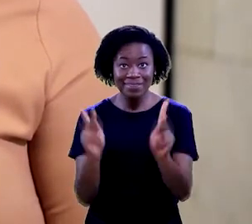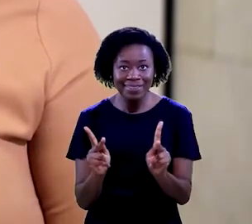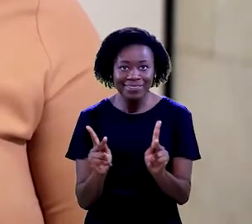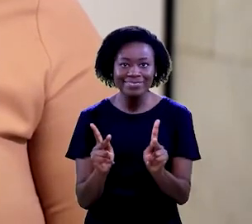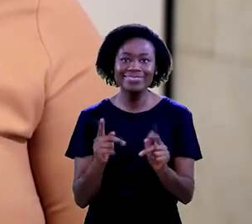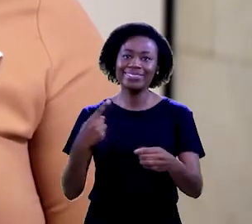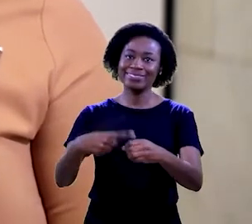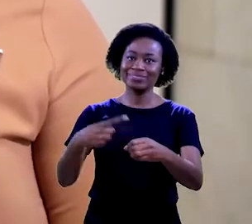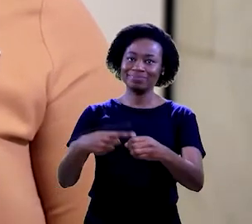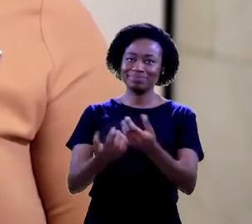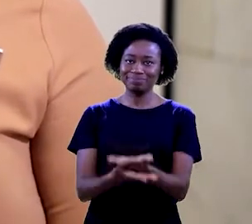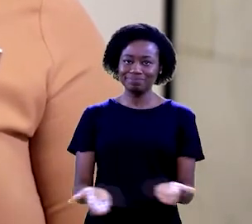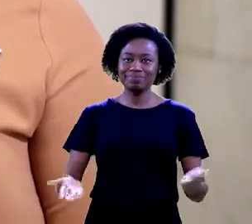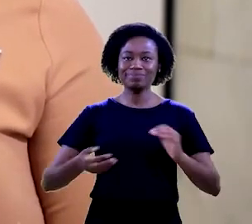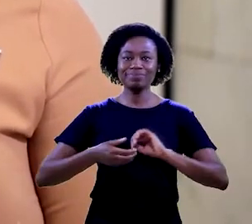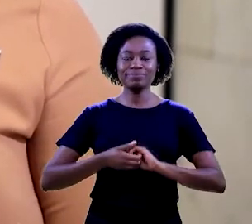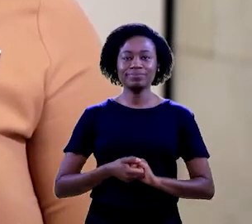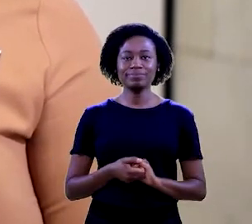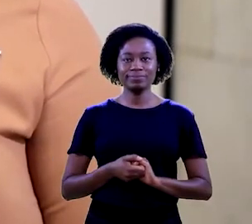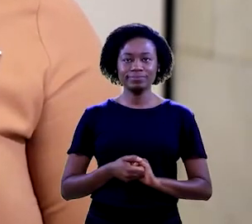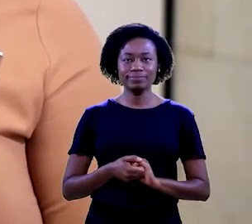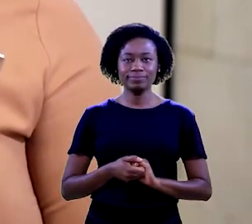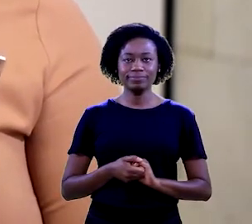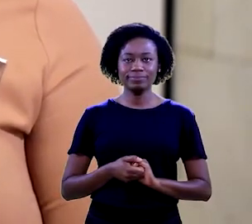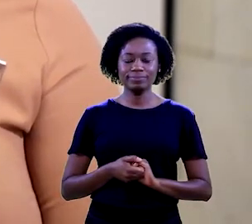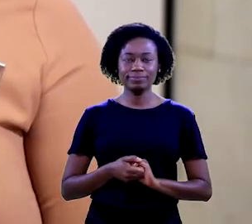cultura de paz no nosso município.